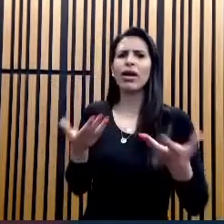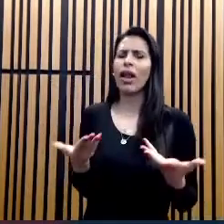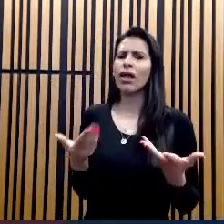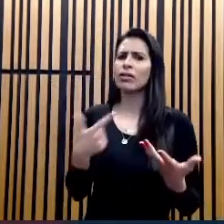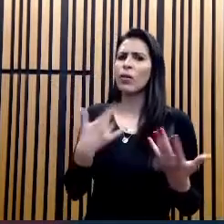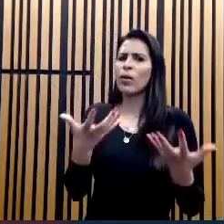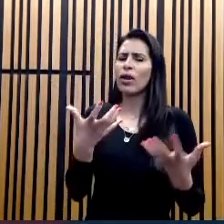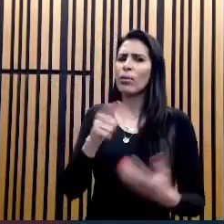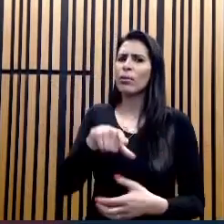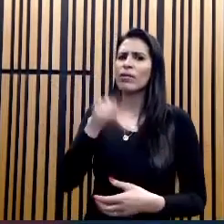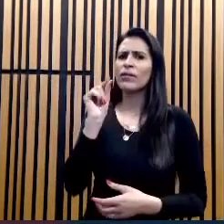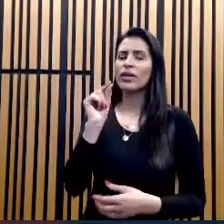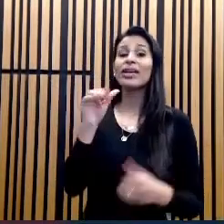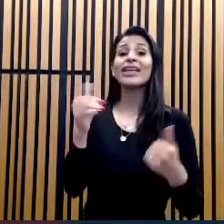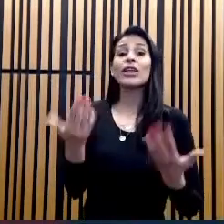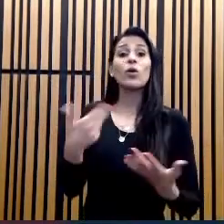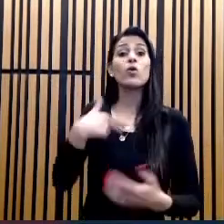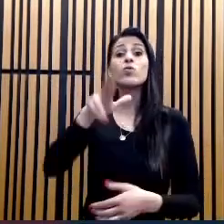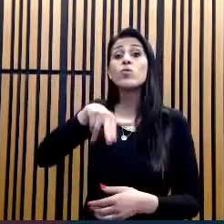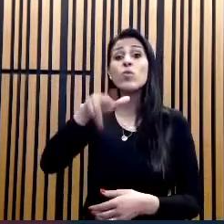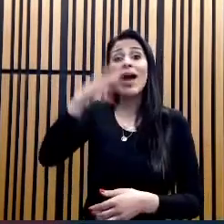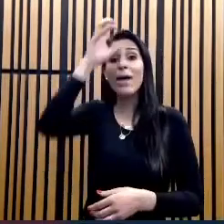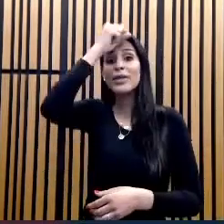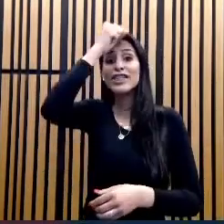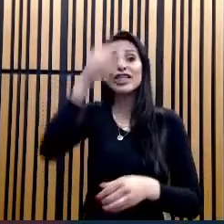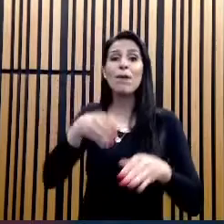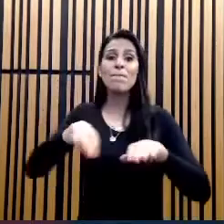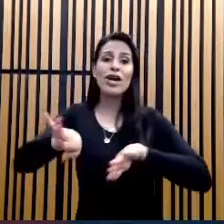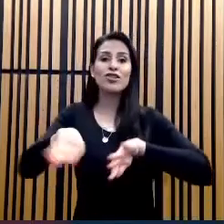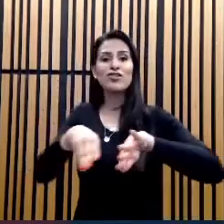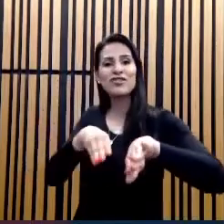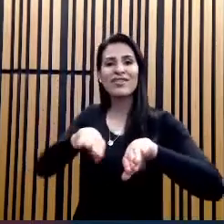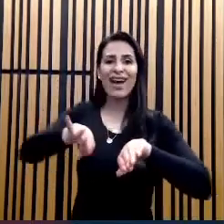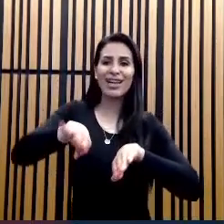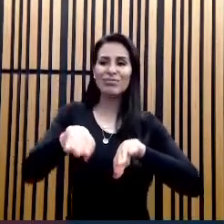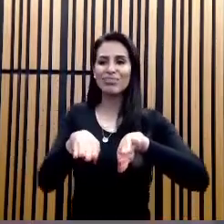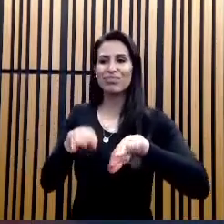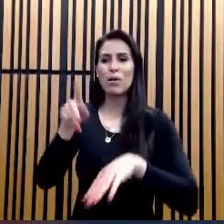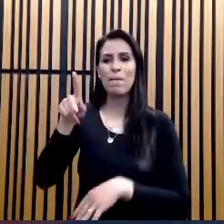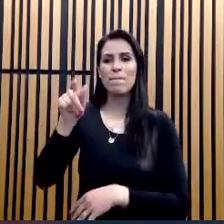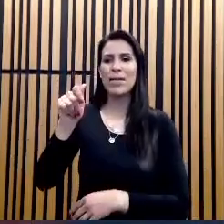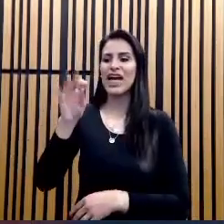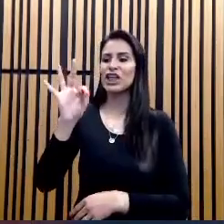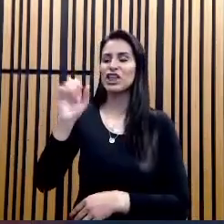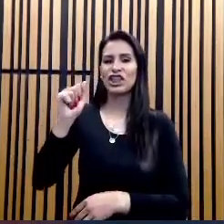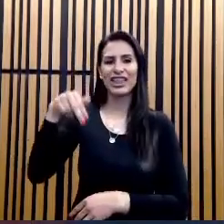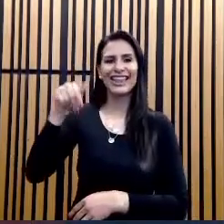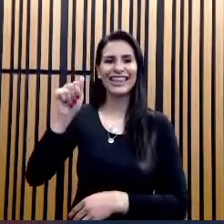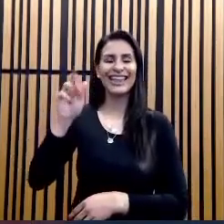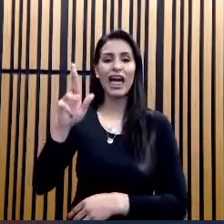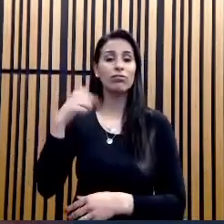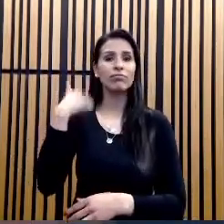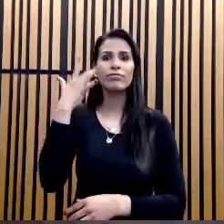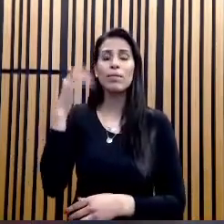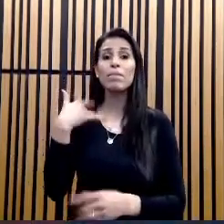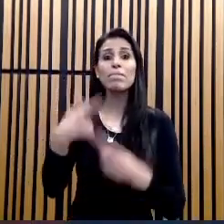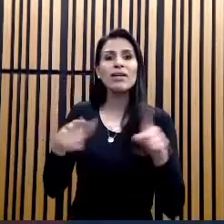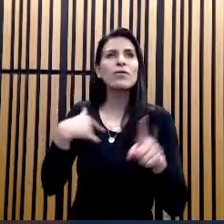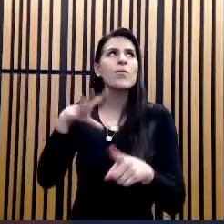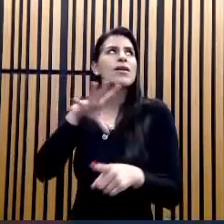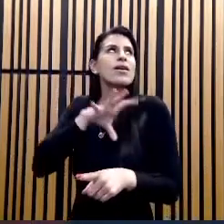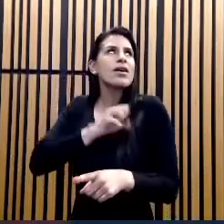primeiro plano. Então, eu nunca aprendi a patinar. E eu sou louca por patinação. Eu fico vendo aqueles vídeos das